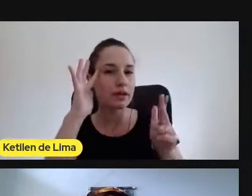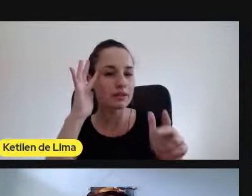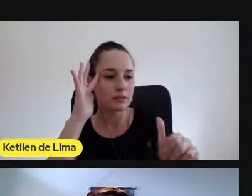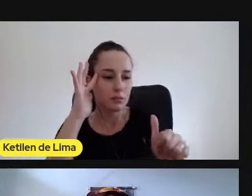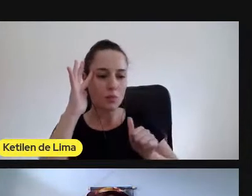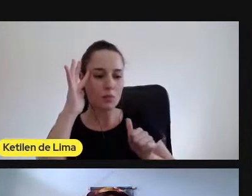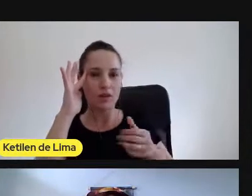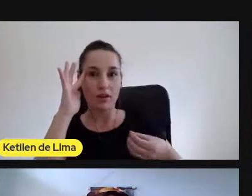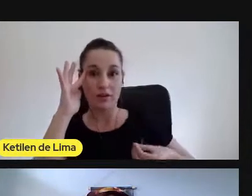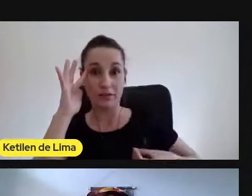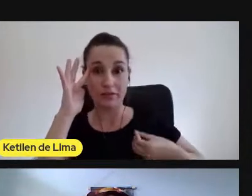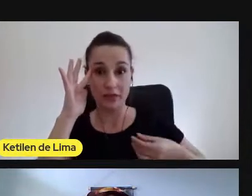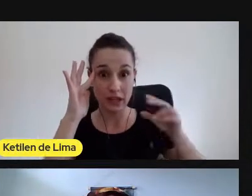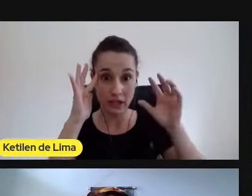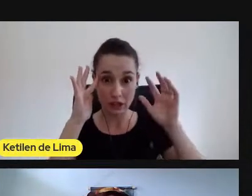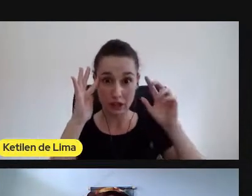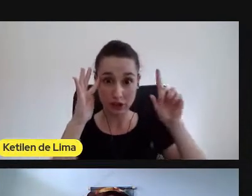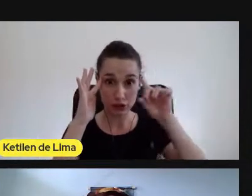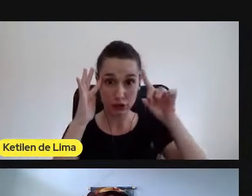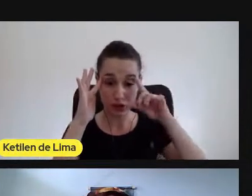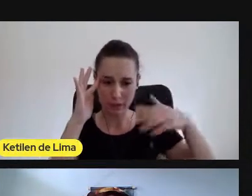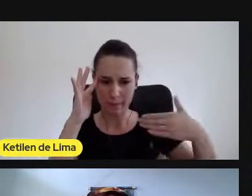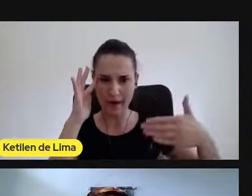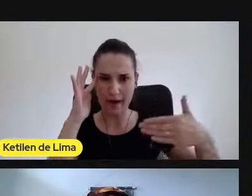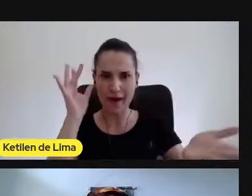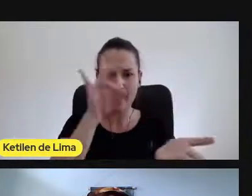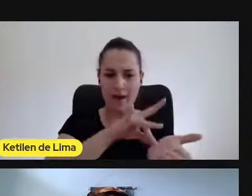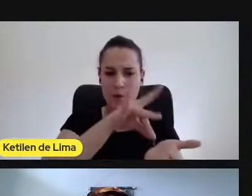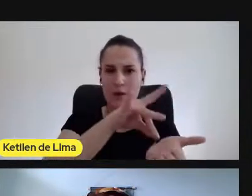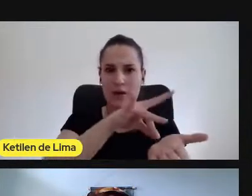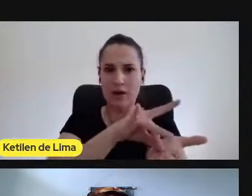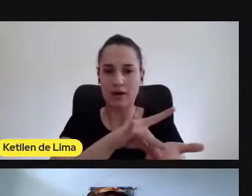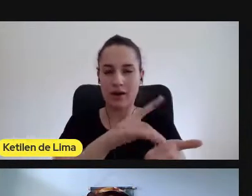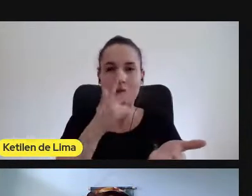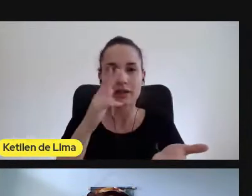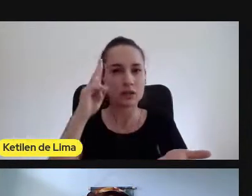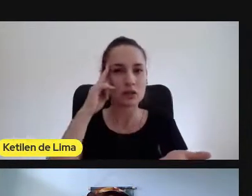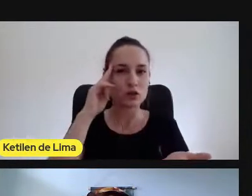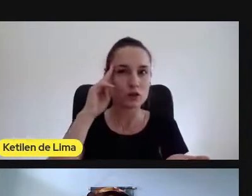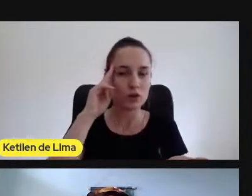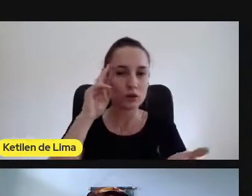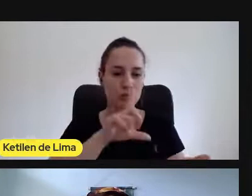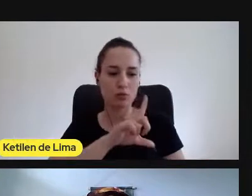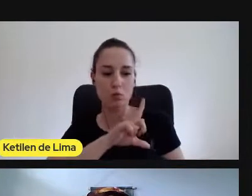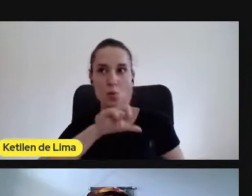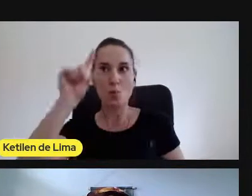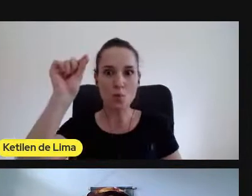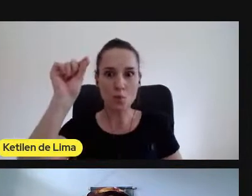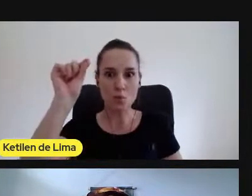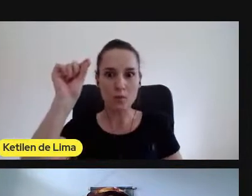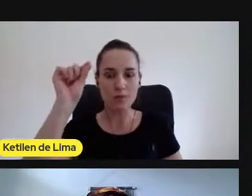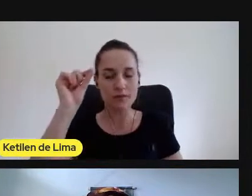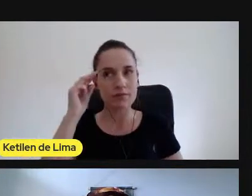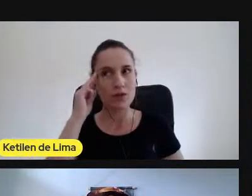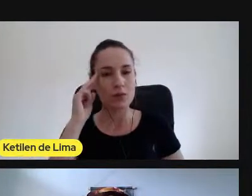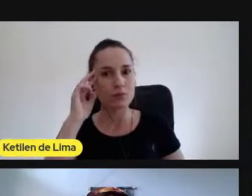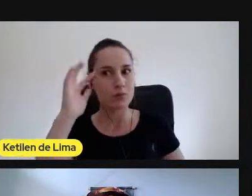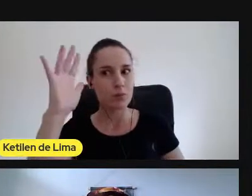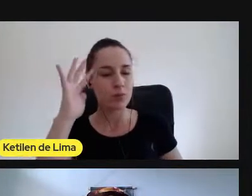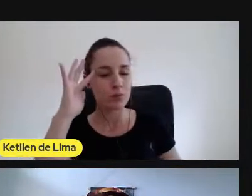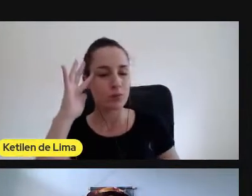acho que nesse trecho ele consegue usar o sonho, as imagens, os símbolos próprios dele para...